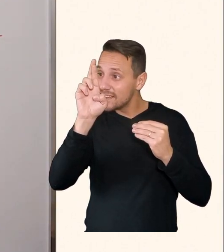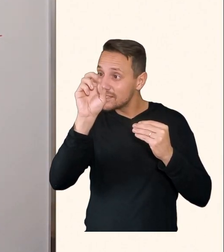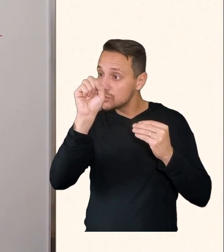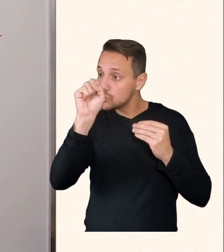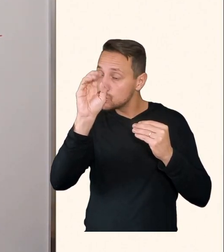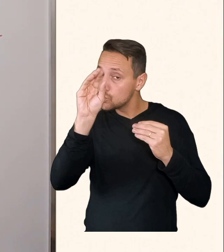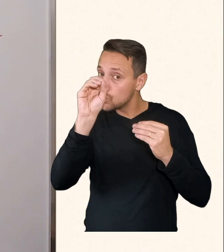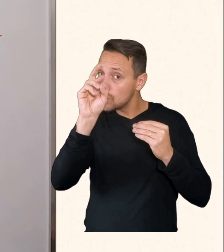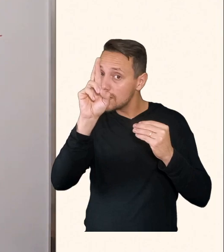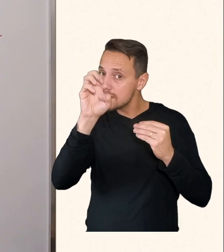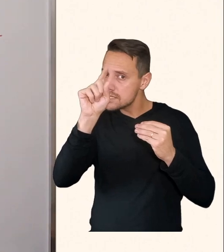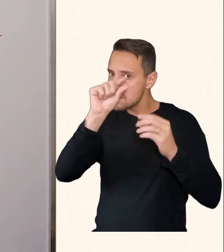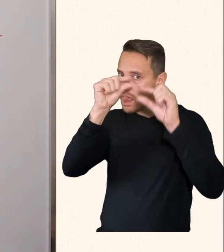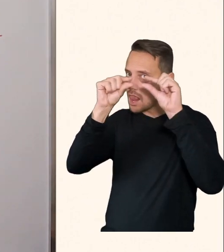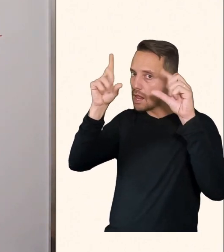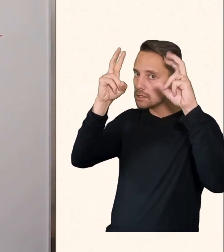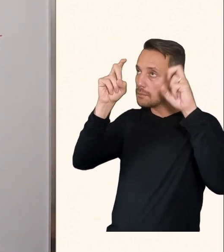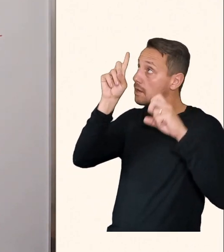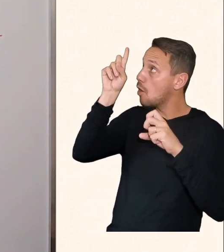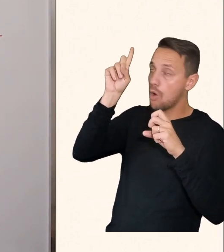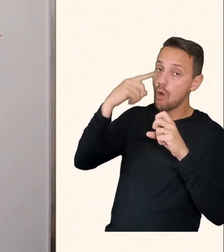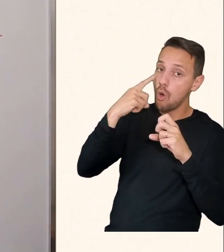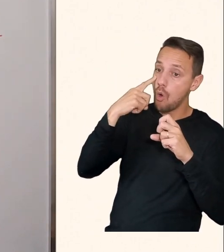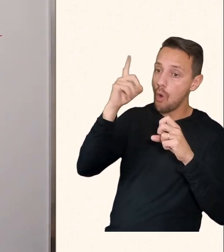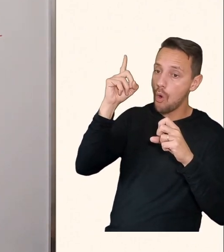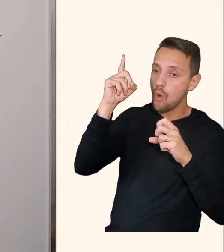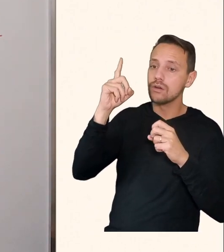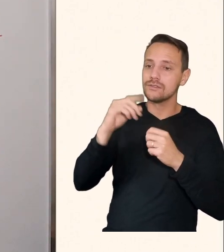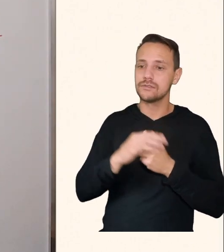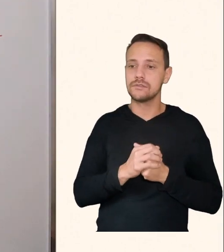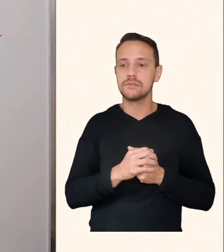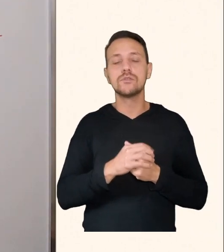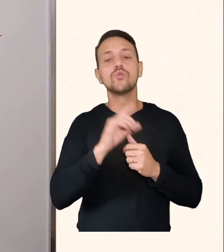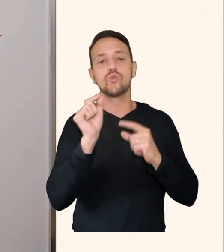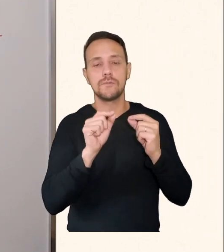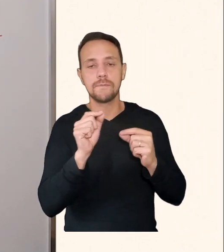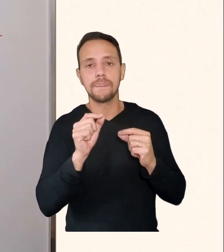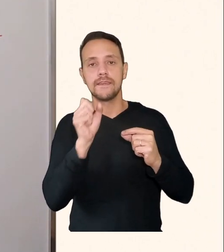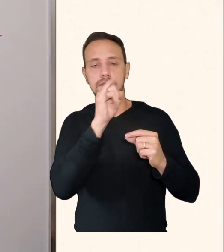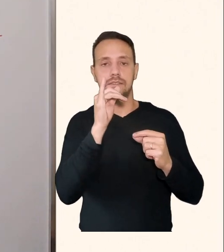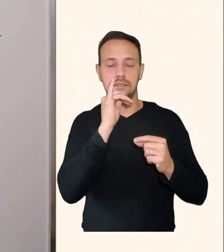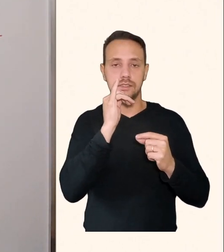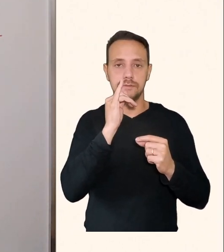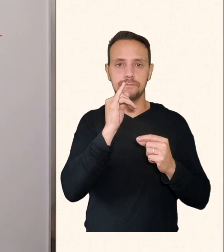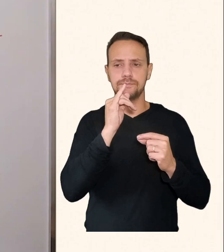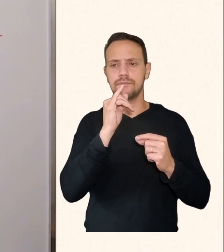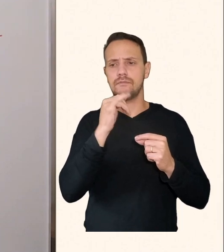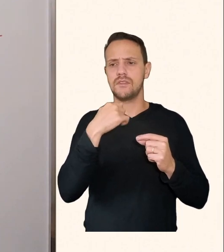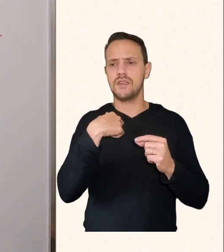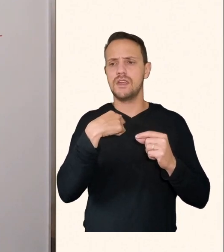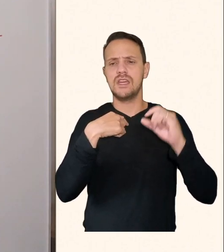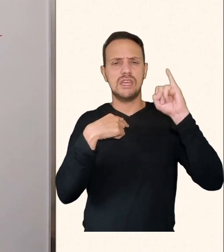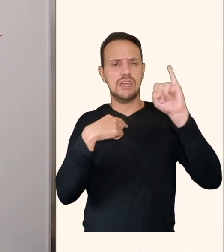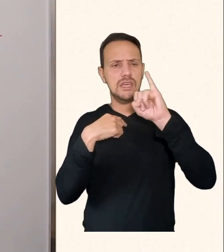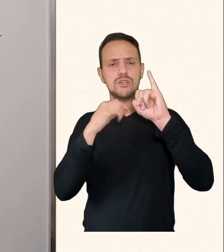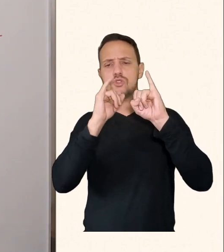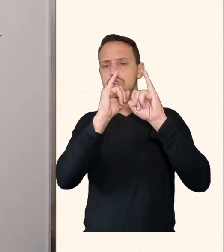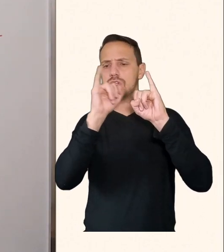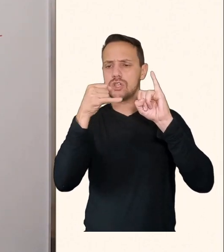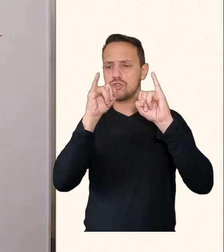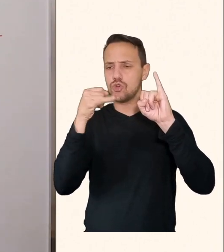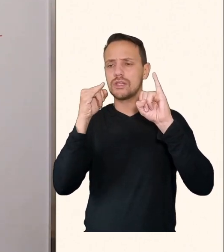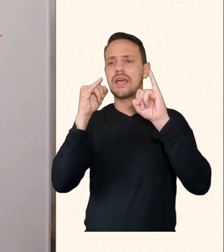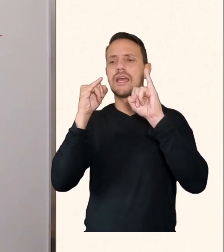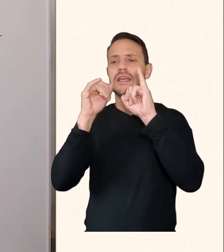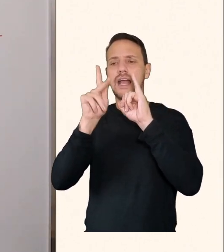nem vou me preocupar porque dá o vetor nulo, né? Ou simplesmente zero. No meio das contas que a gente vai fazer ao longo da